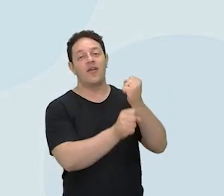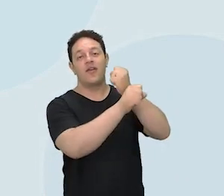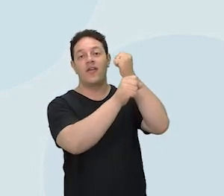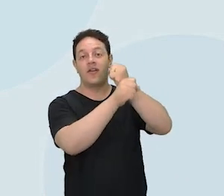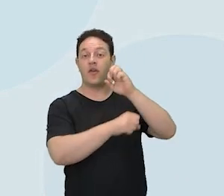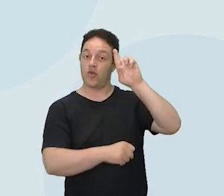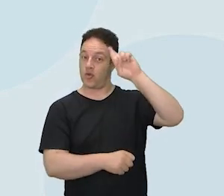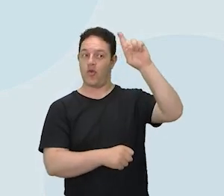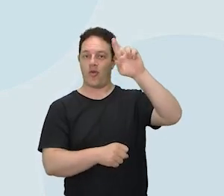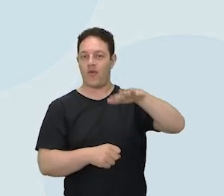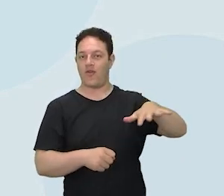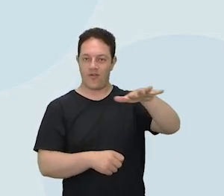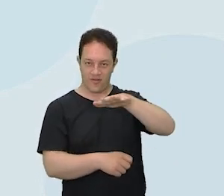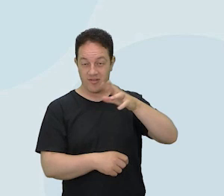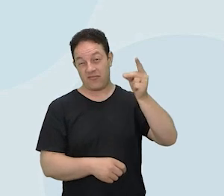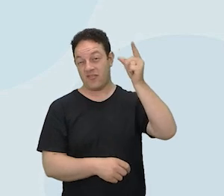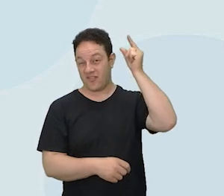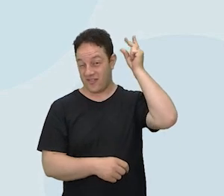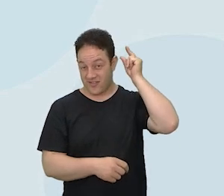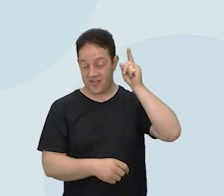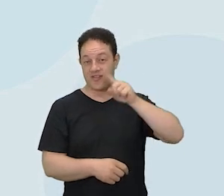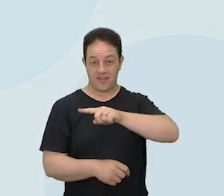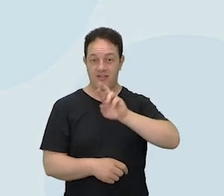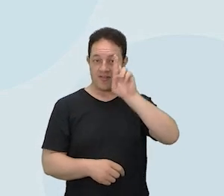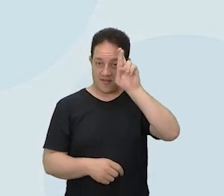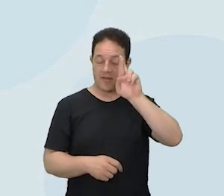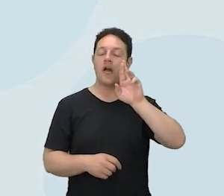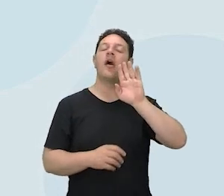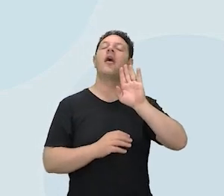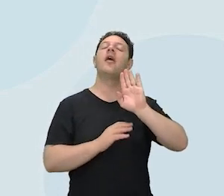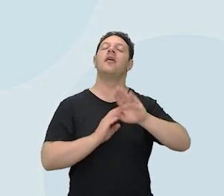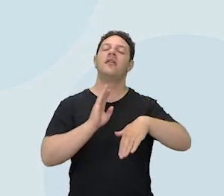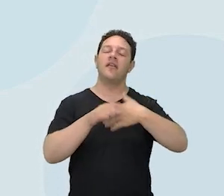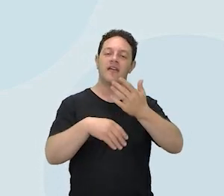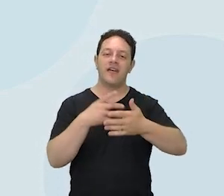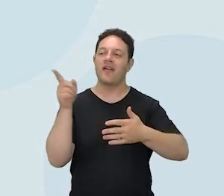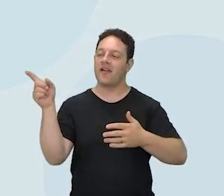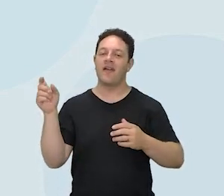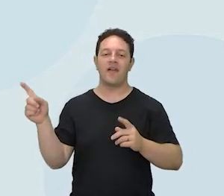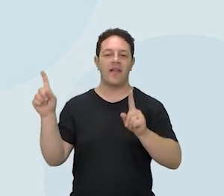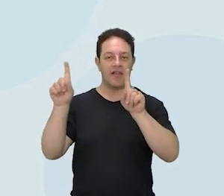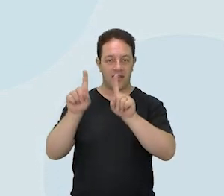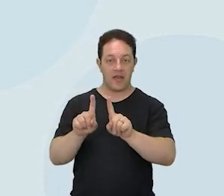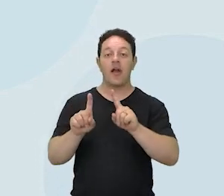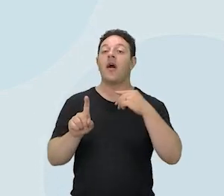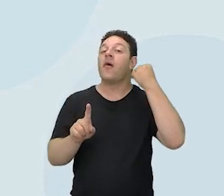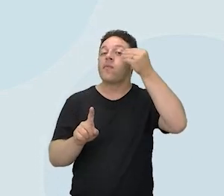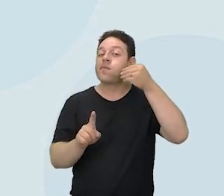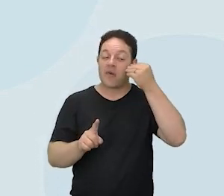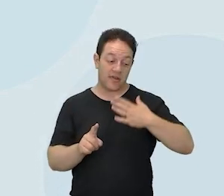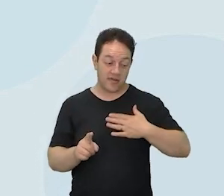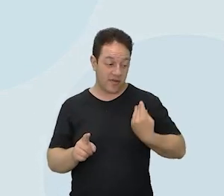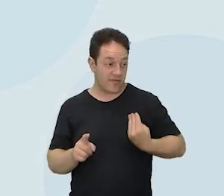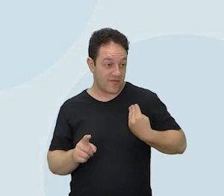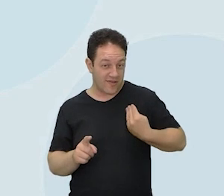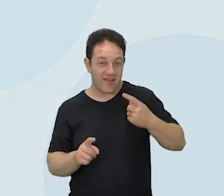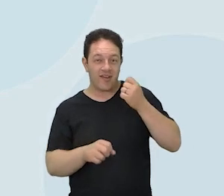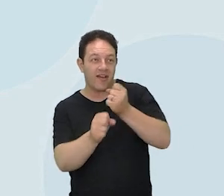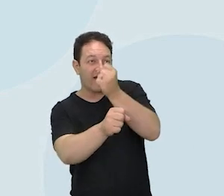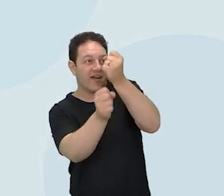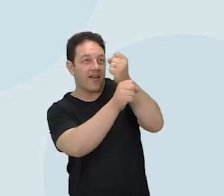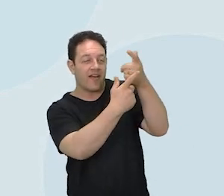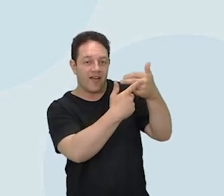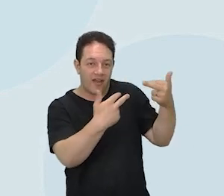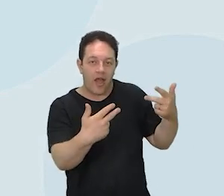de obras e ele trouxe a experiência de vida para a